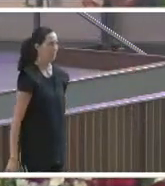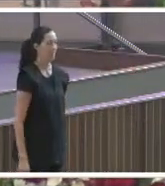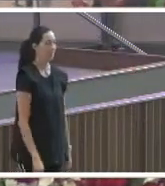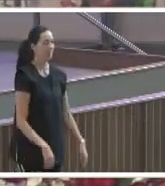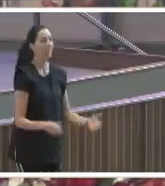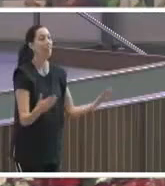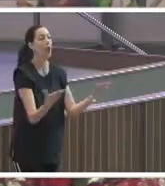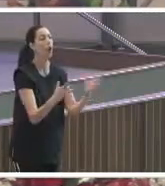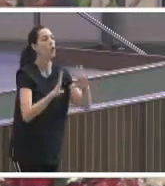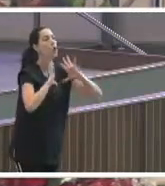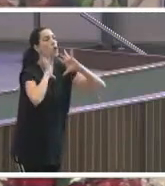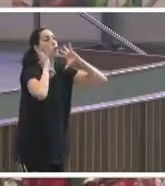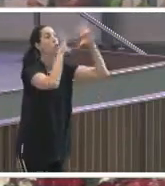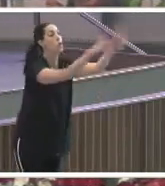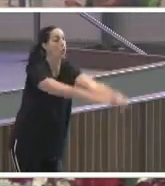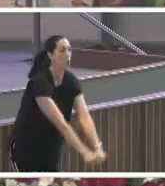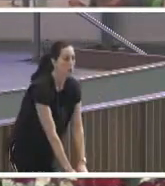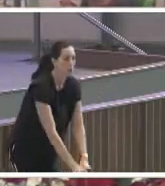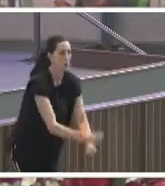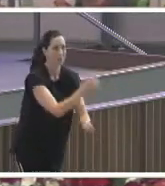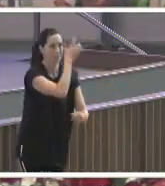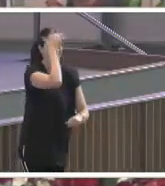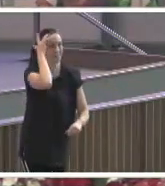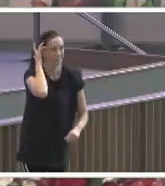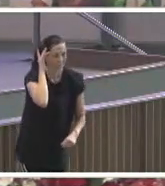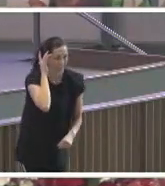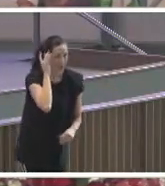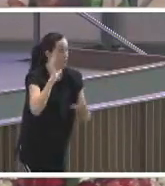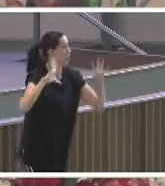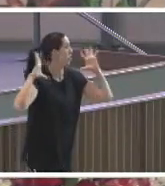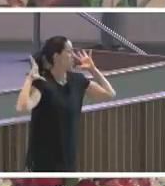Agora, todos nós,